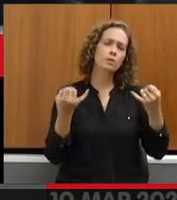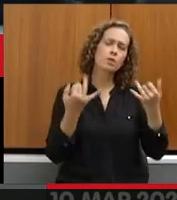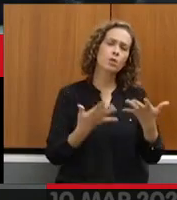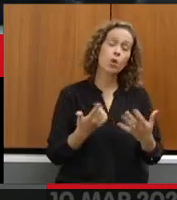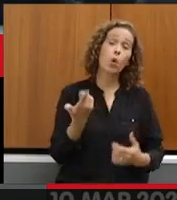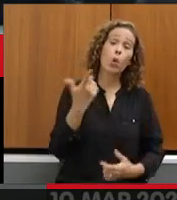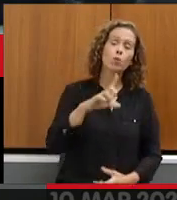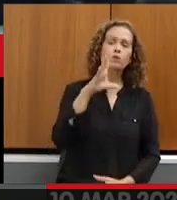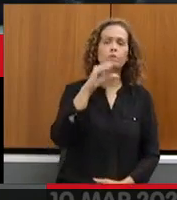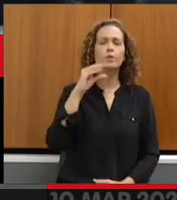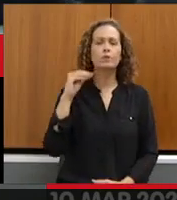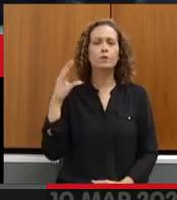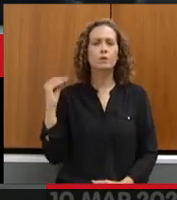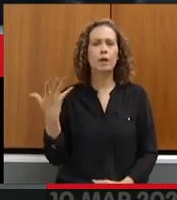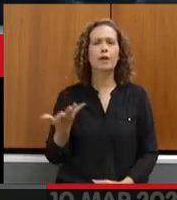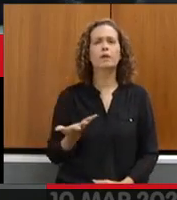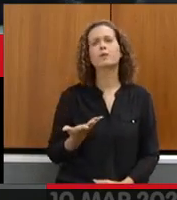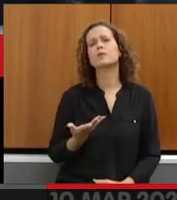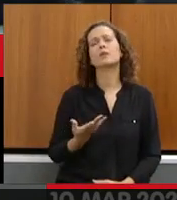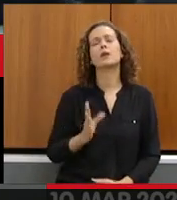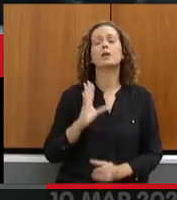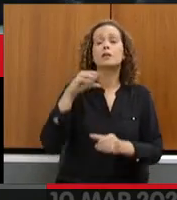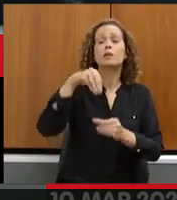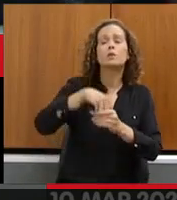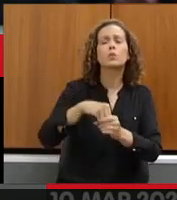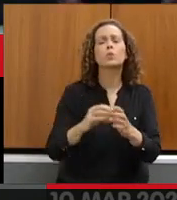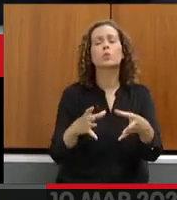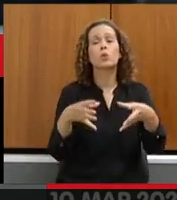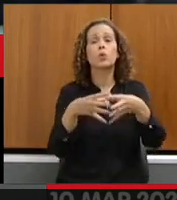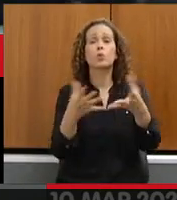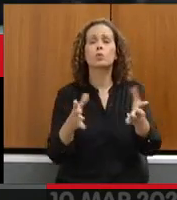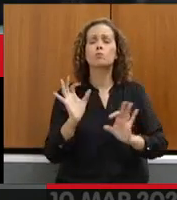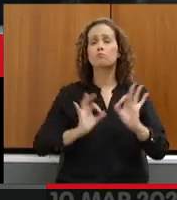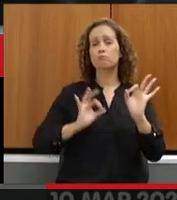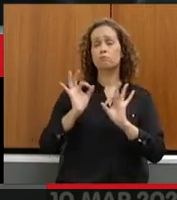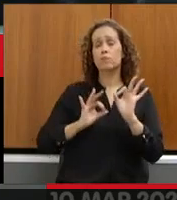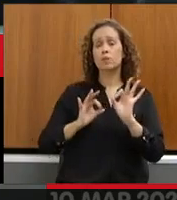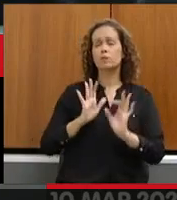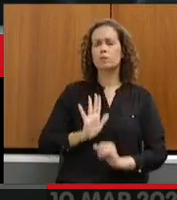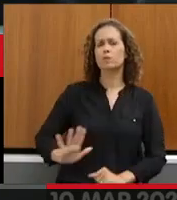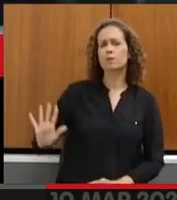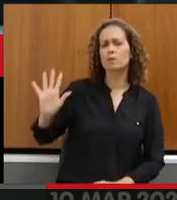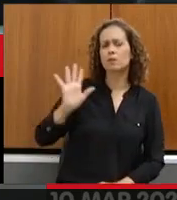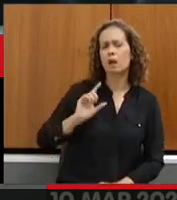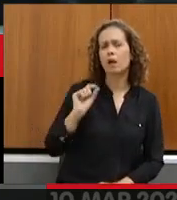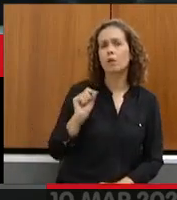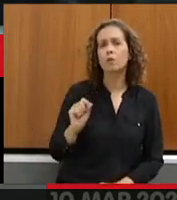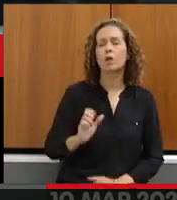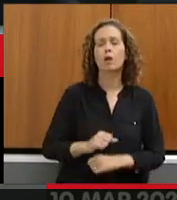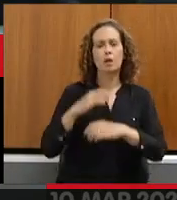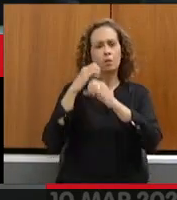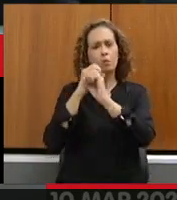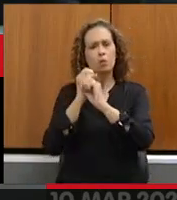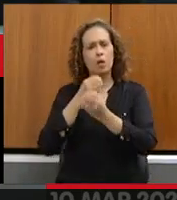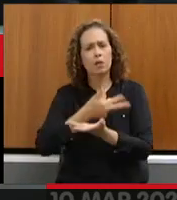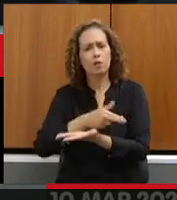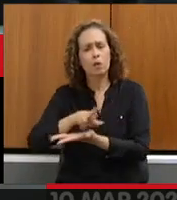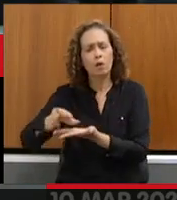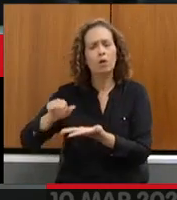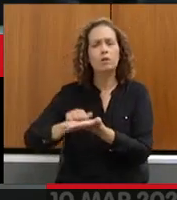outros funcionários entrariam nos outros porque eu vi o plano nacional estava determinando ambulatório hospitais